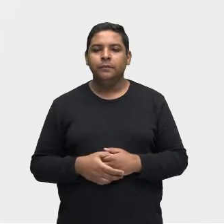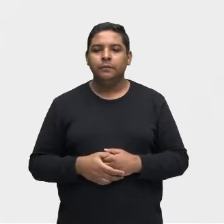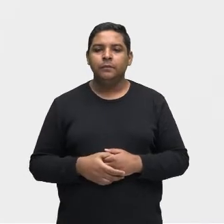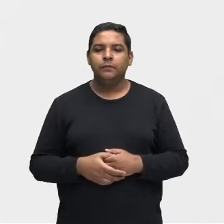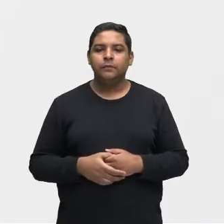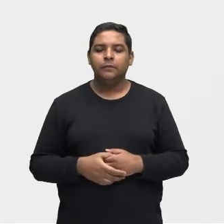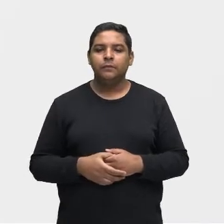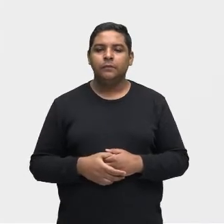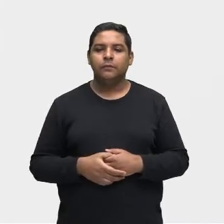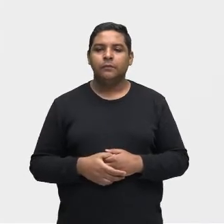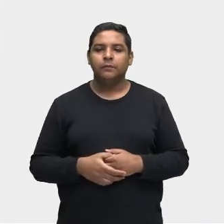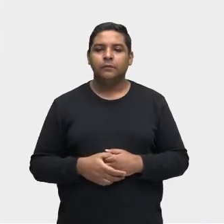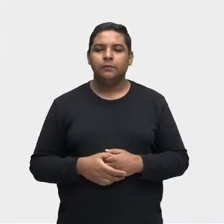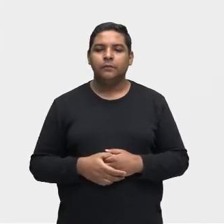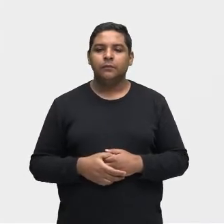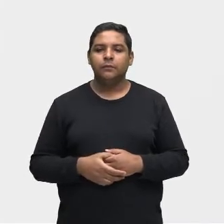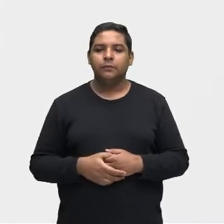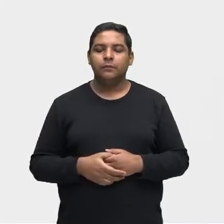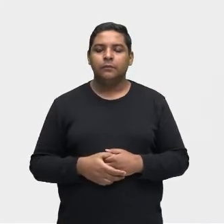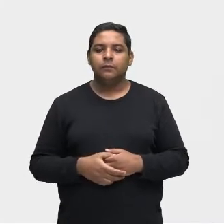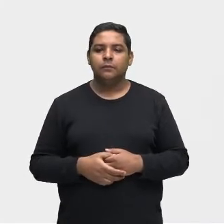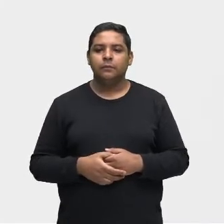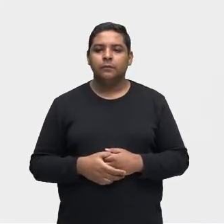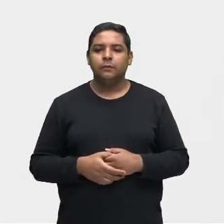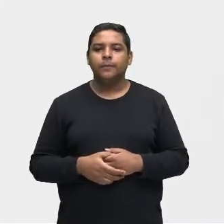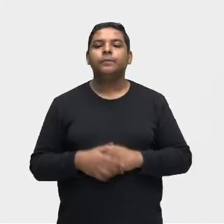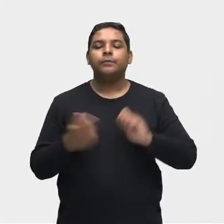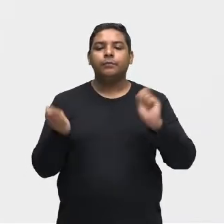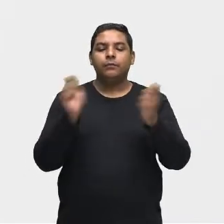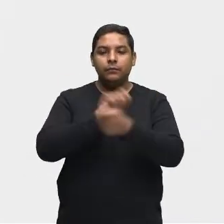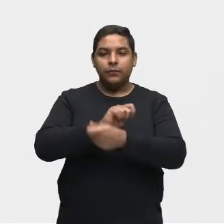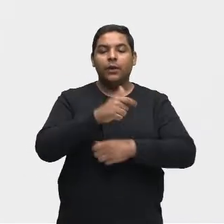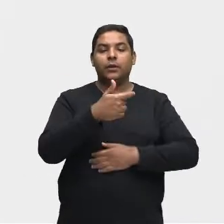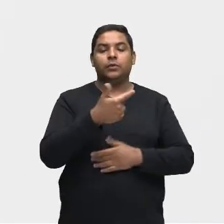x igual o 2, buscando, ele passa dividindo,